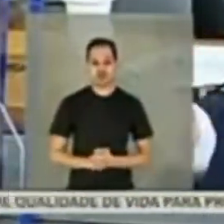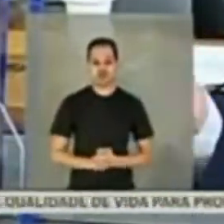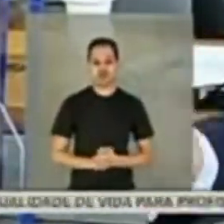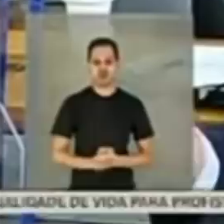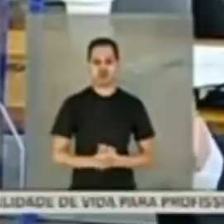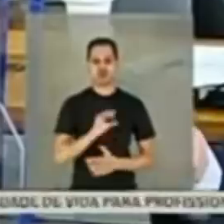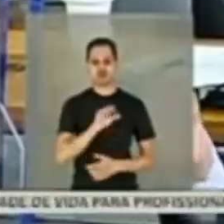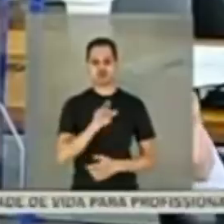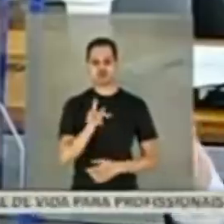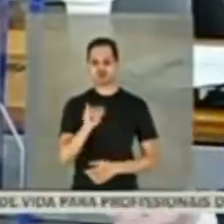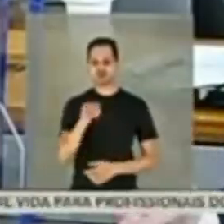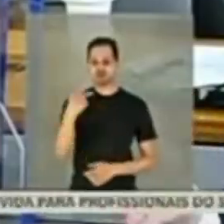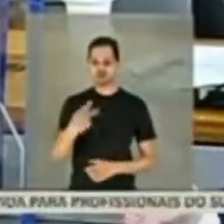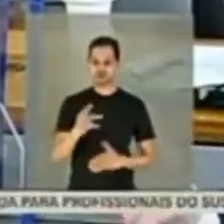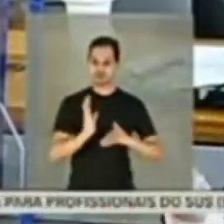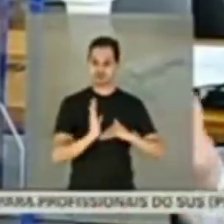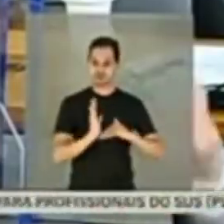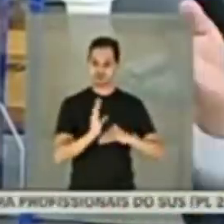CPI aqui neste Senado.